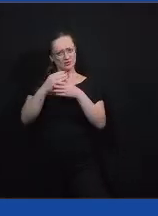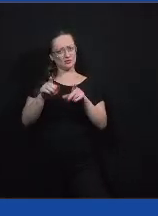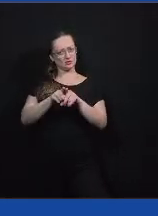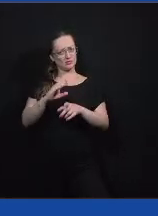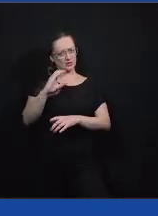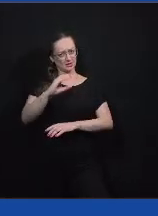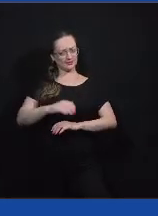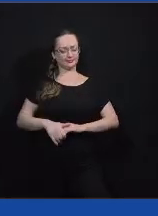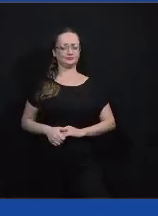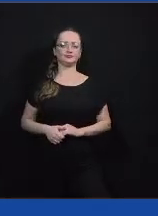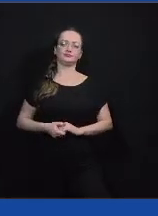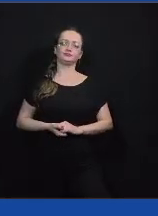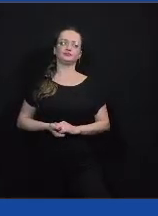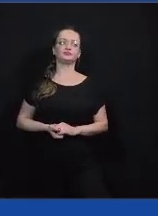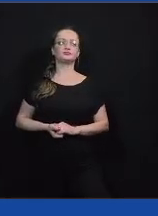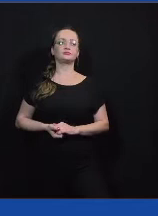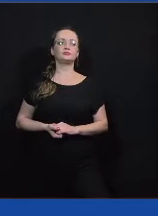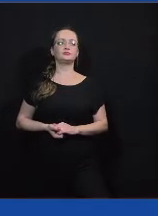né